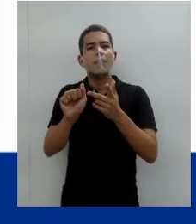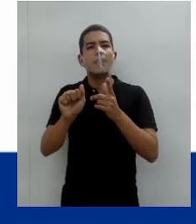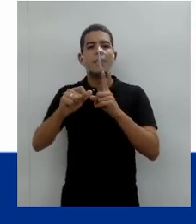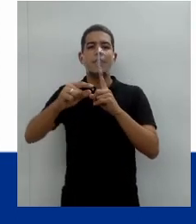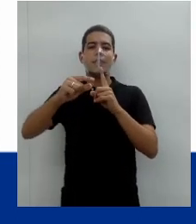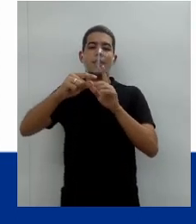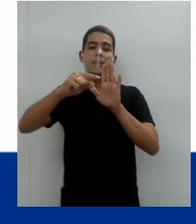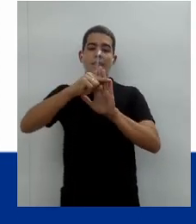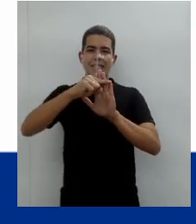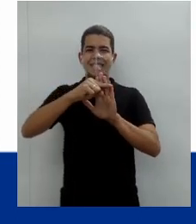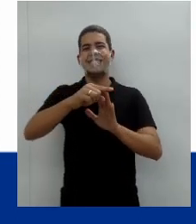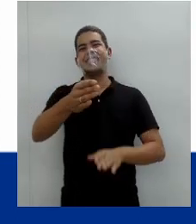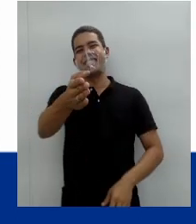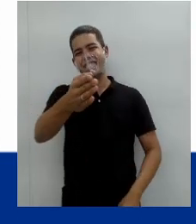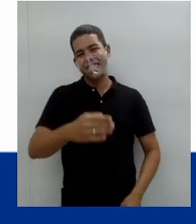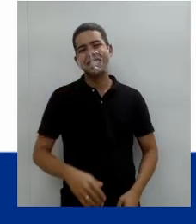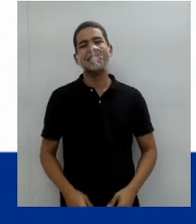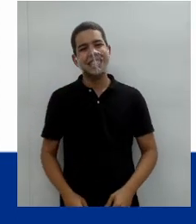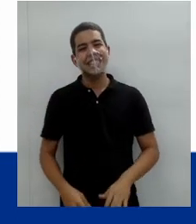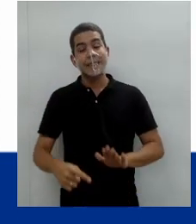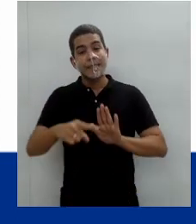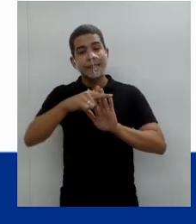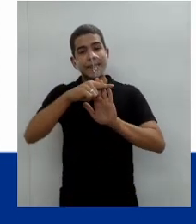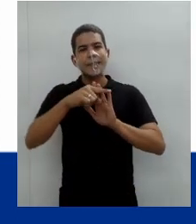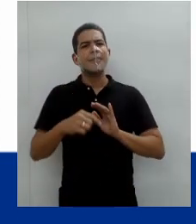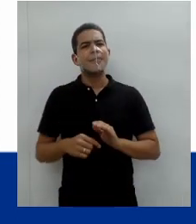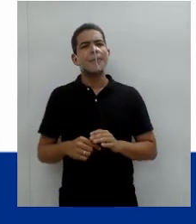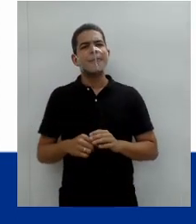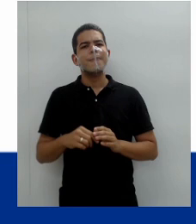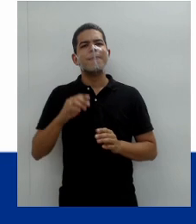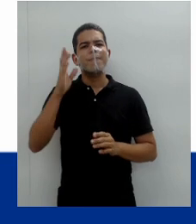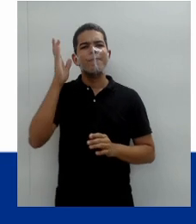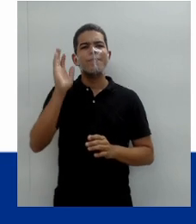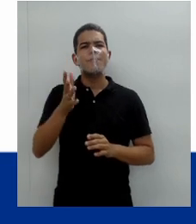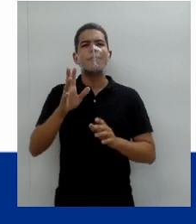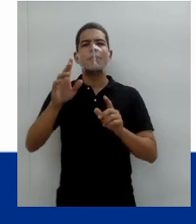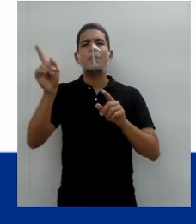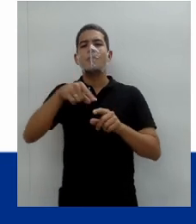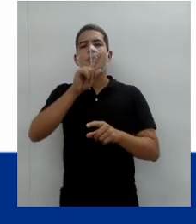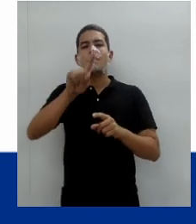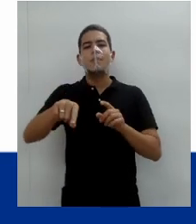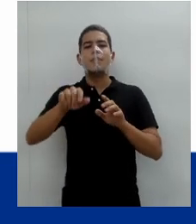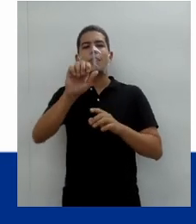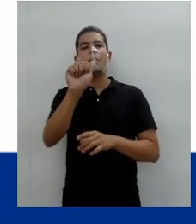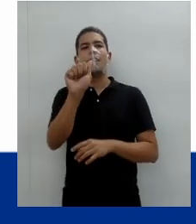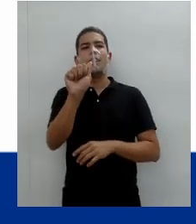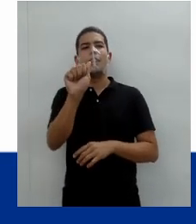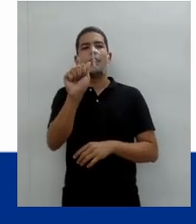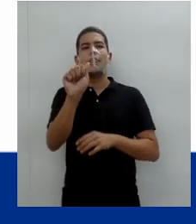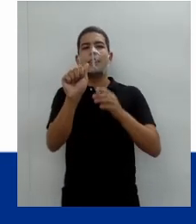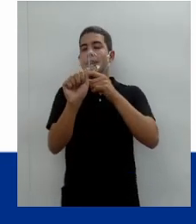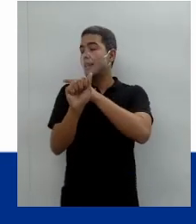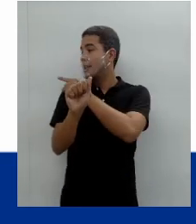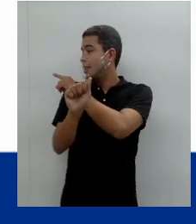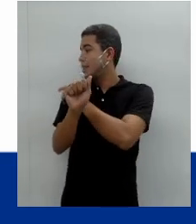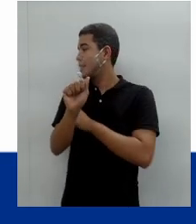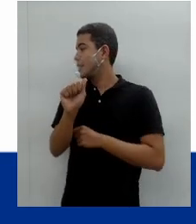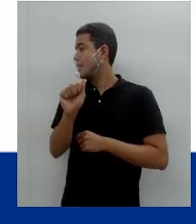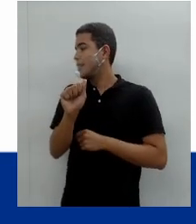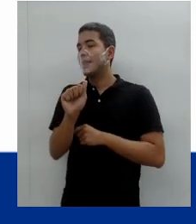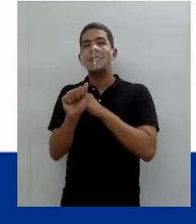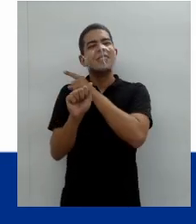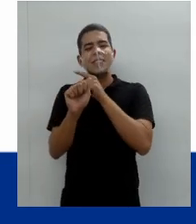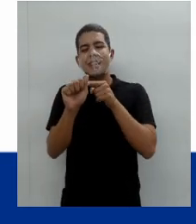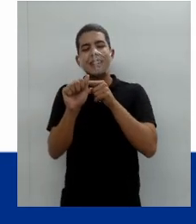é negativo. Dessa forma, tu já cancela aqui a letra A, porque ele diz que a parábola tem um